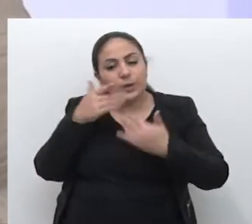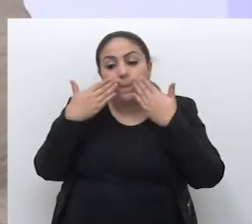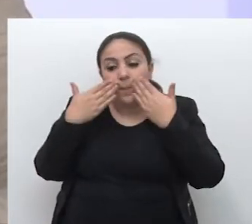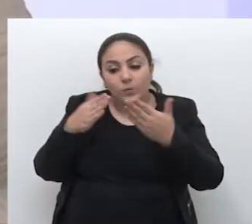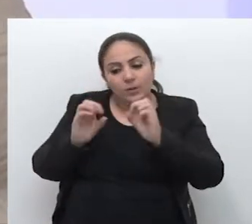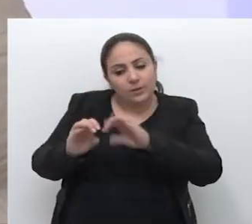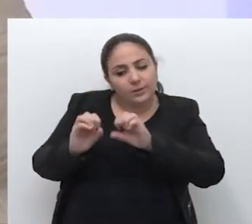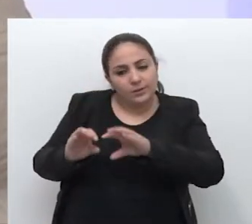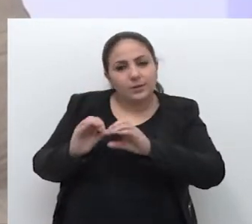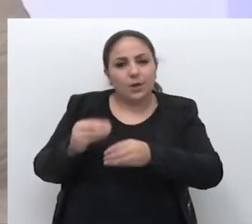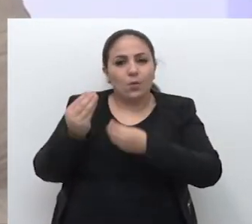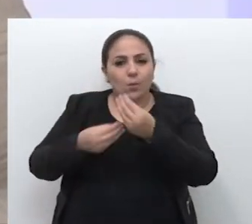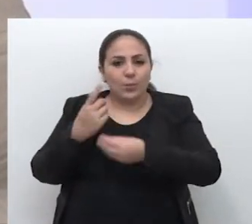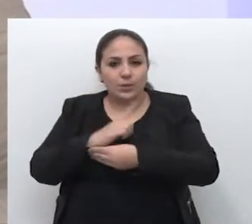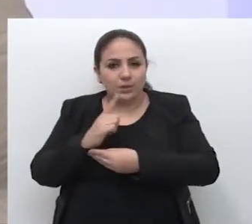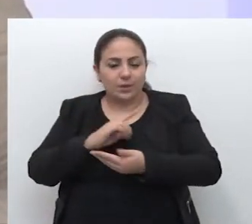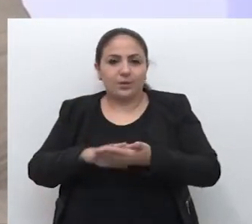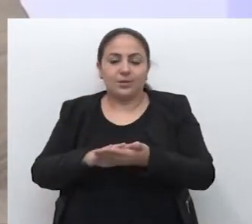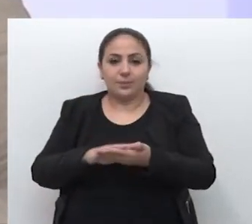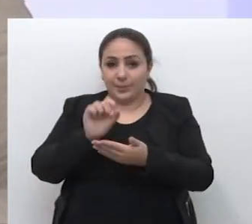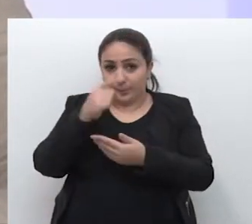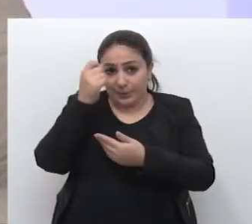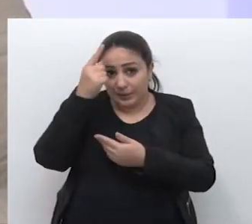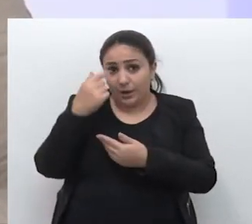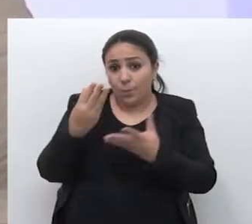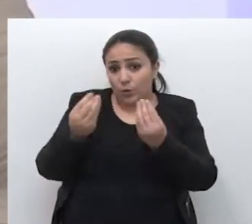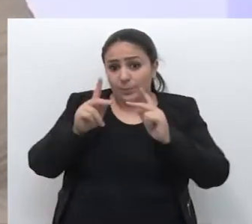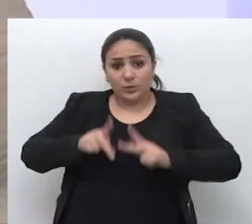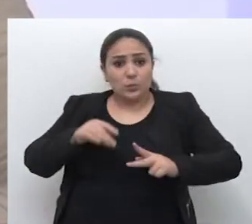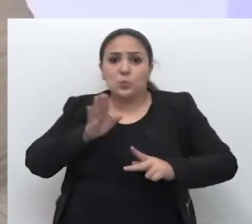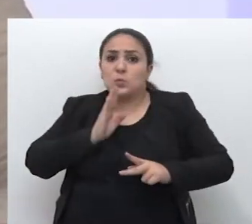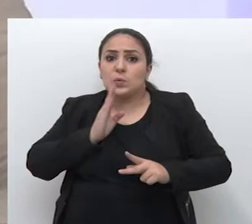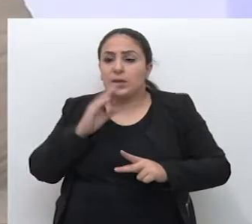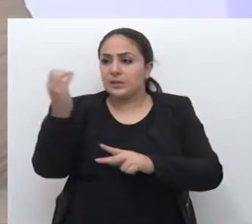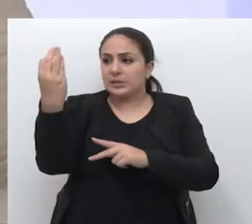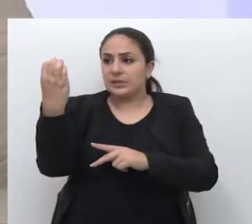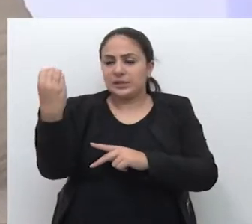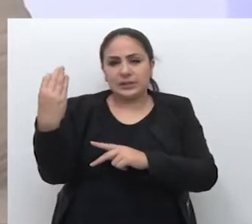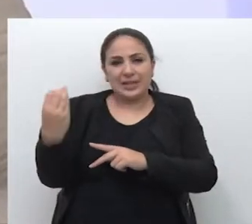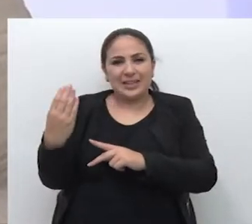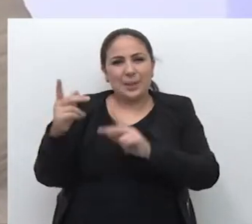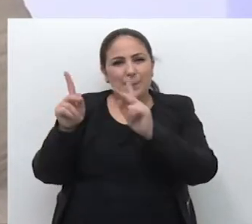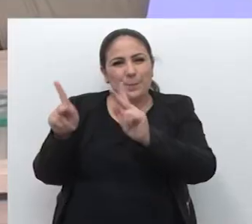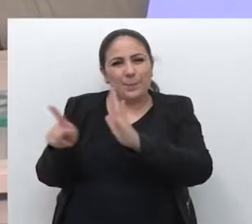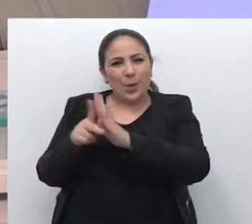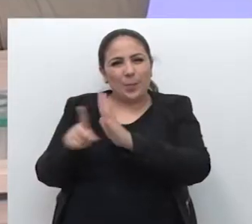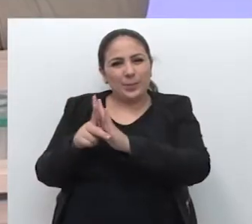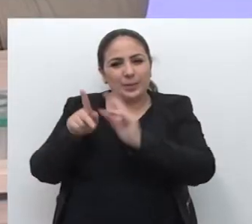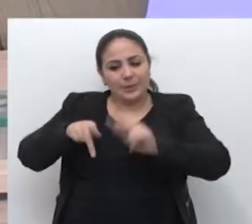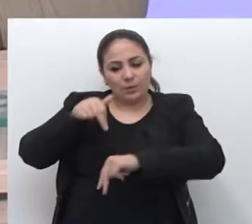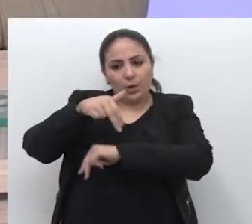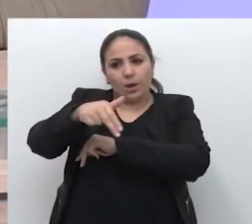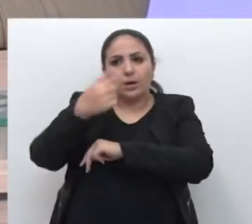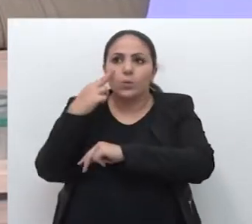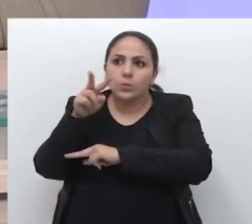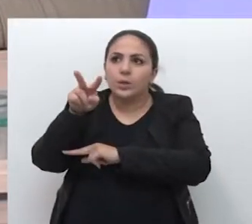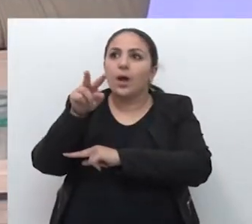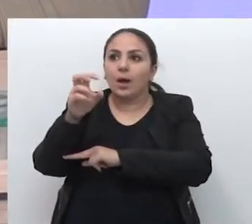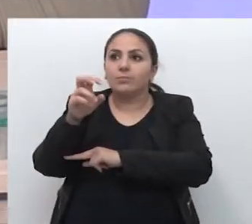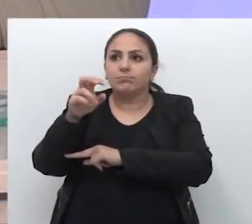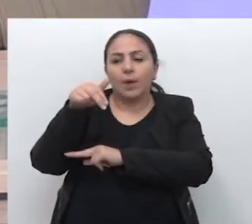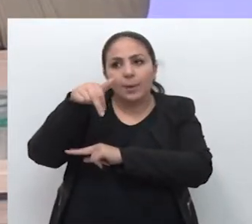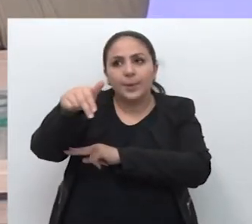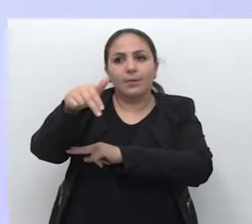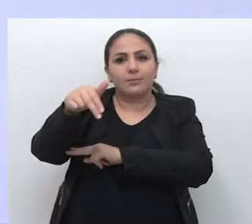brincando, mas que a gente possa mostrar o que tem. Para você ter uma ideia, muitos não conhecem a sinaleira do pedestre, nem perceberam, andam pelas